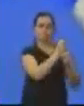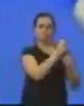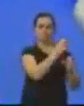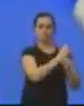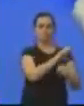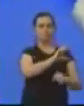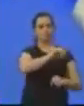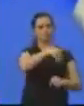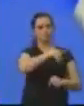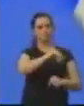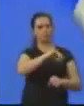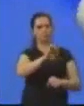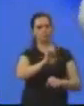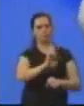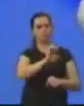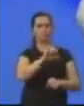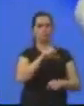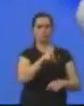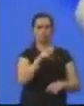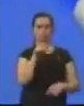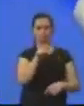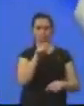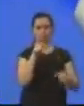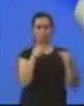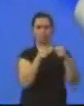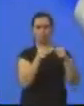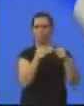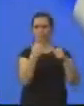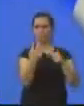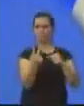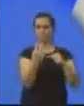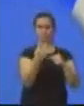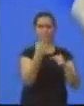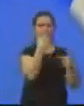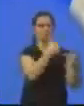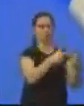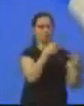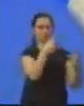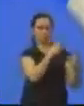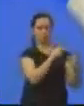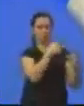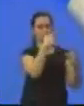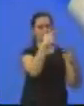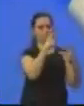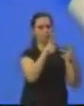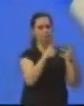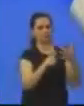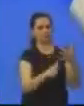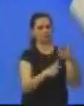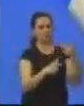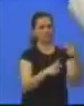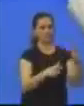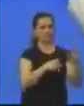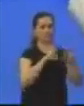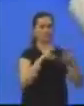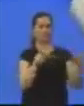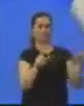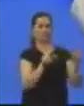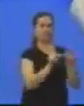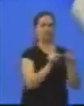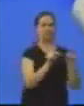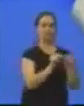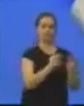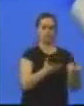da função para x tendendo a quem? A 2, naquele ponto, que é o ponto problema. Para os outros pontos diferentes de 2, o que vai